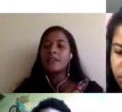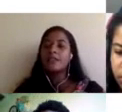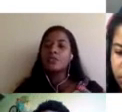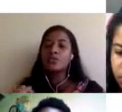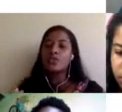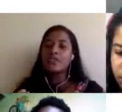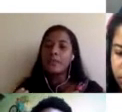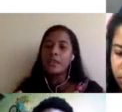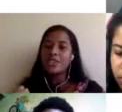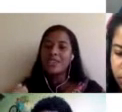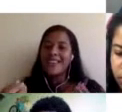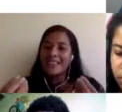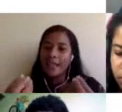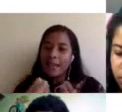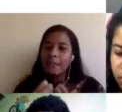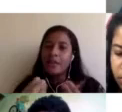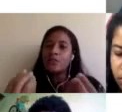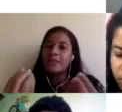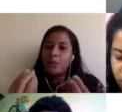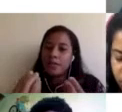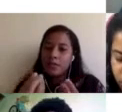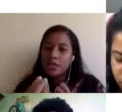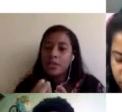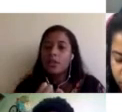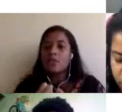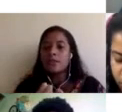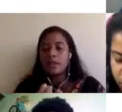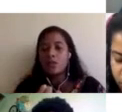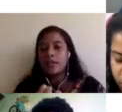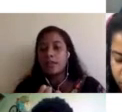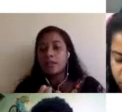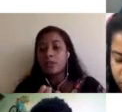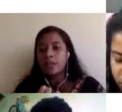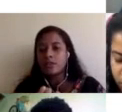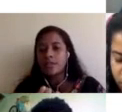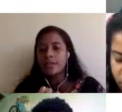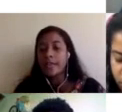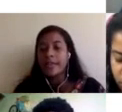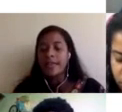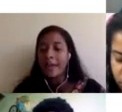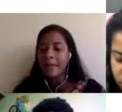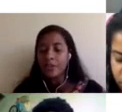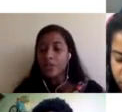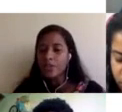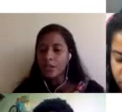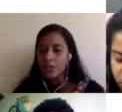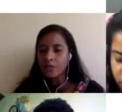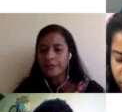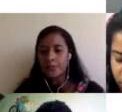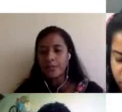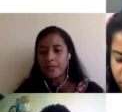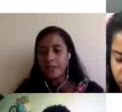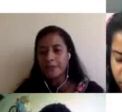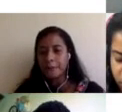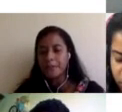culturais, visando justamente esse alinhamento, esse processo de interlocução com esses estudantes. E a partir disso,